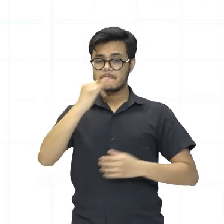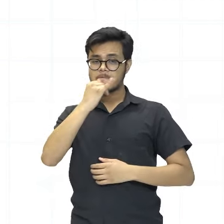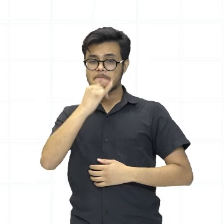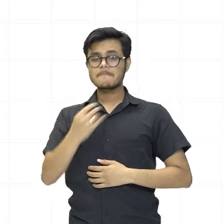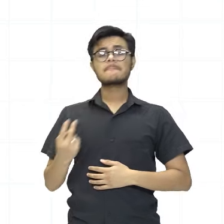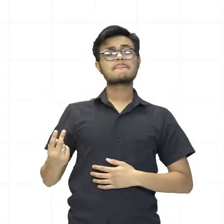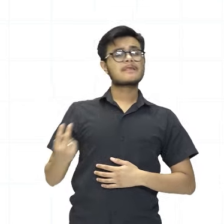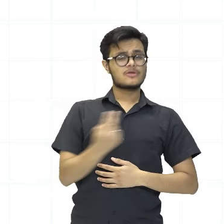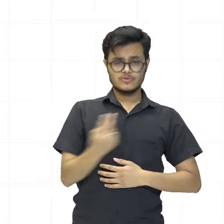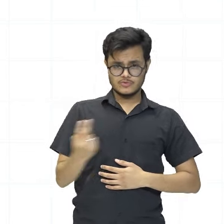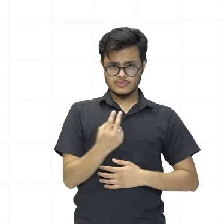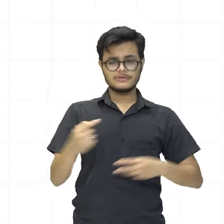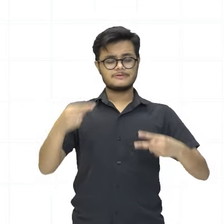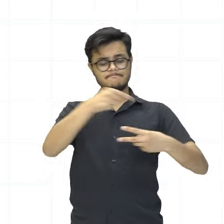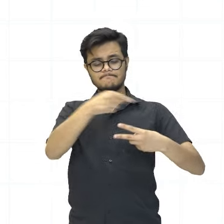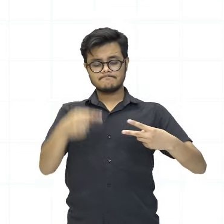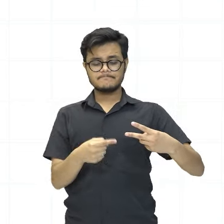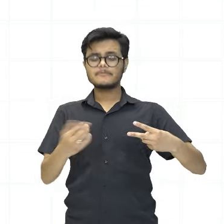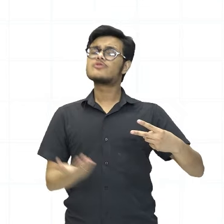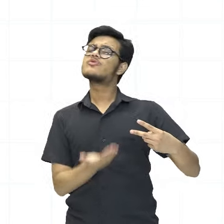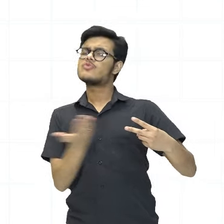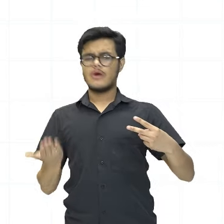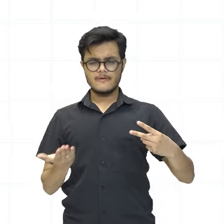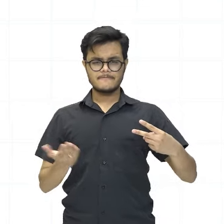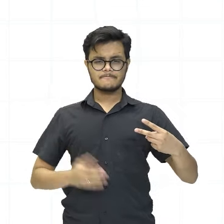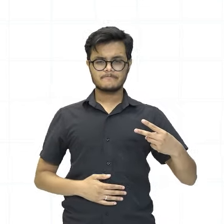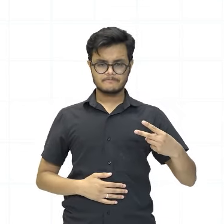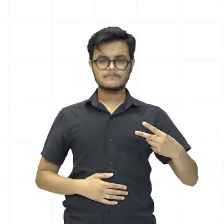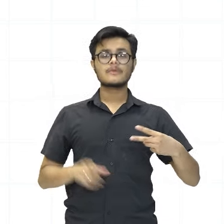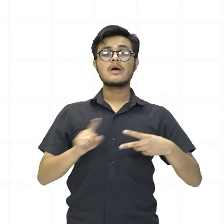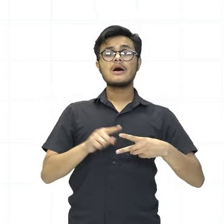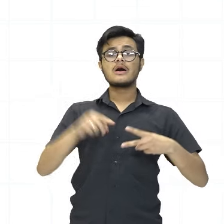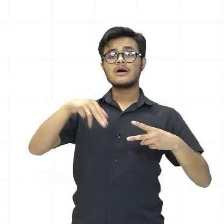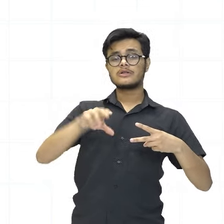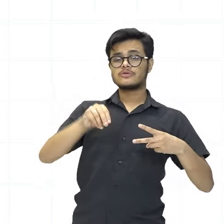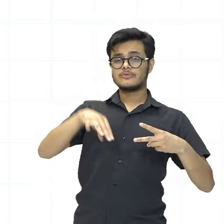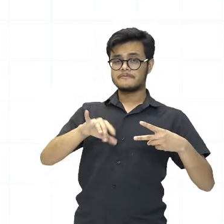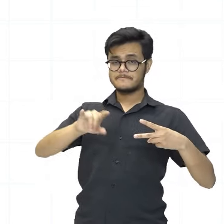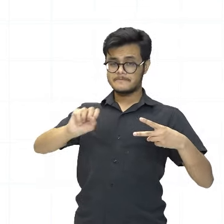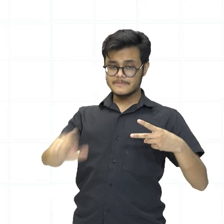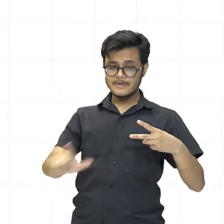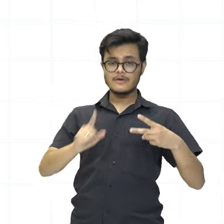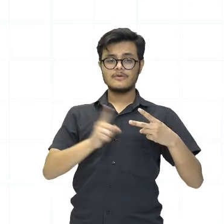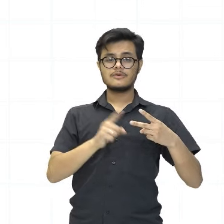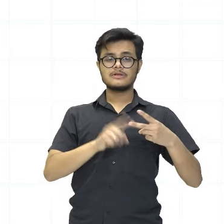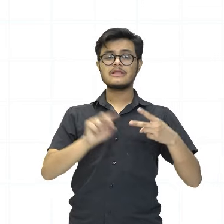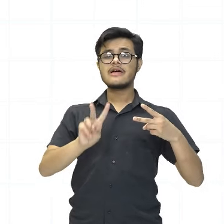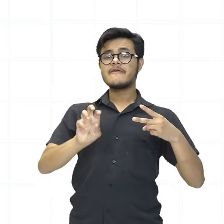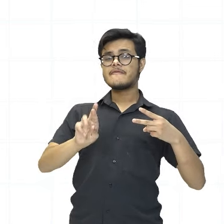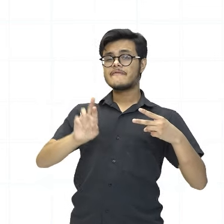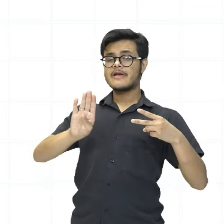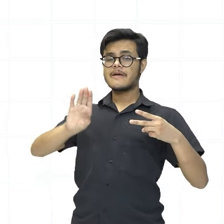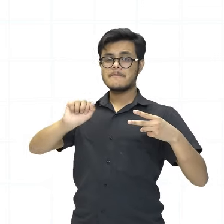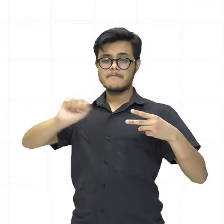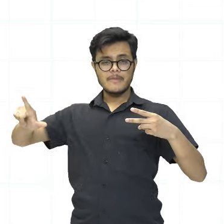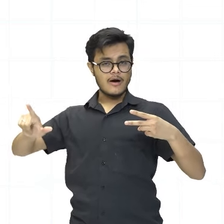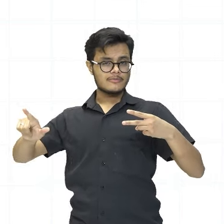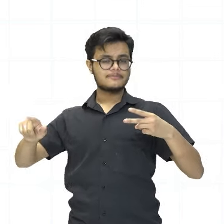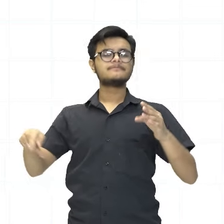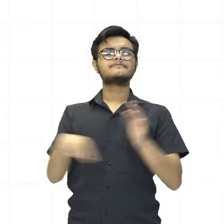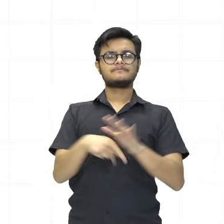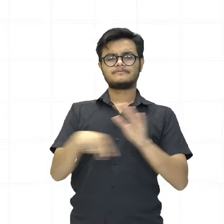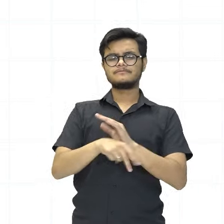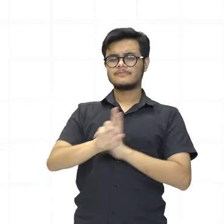duas partes correto não é por duas partes principais que chamamos de sintagma